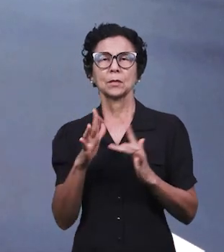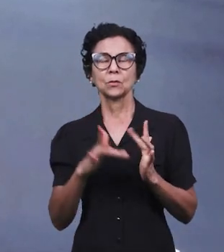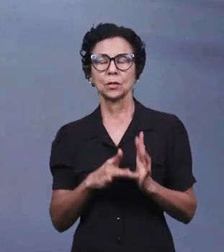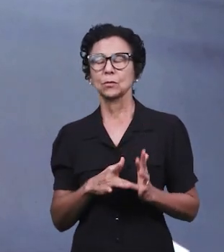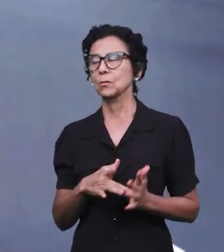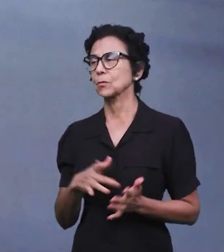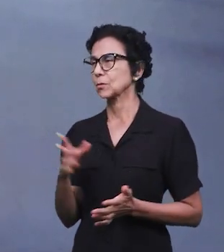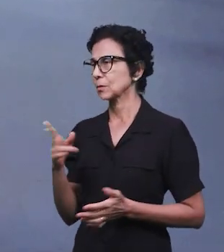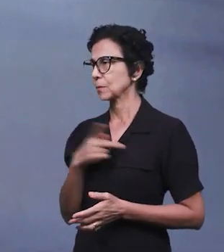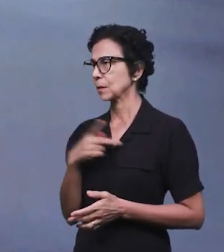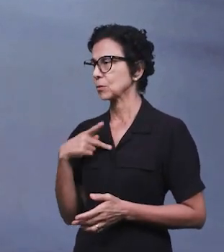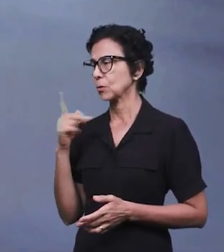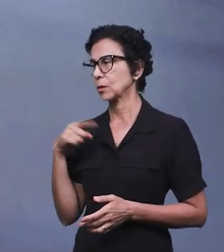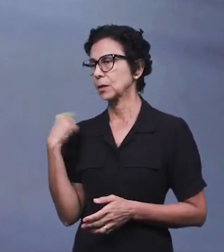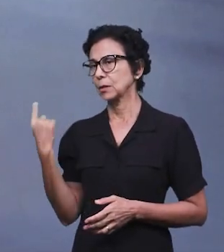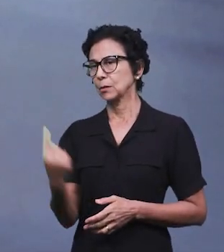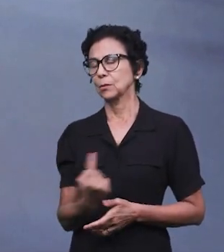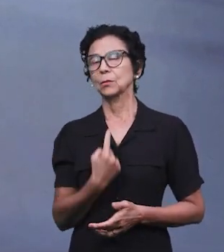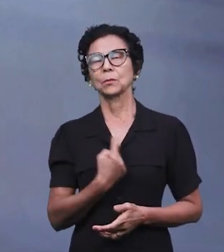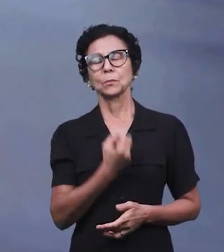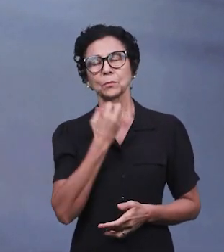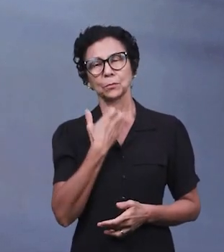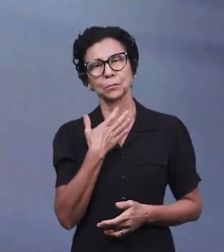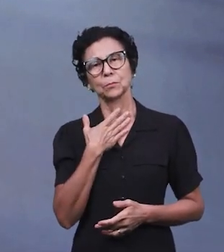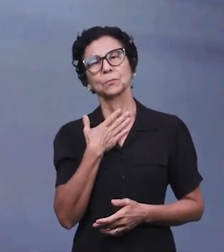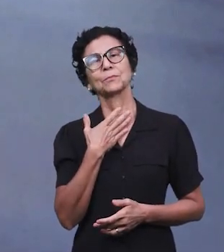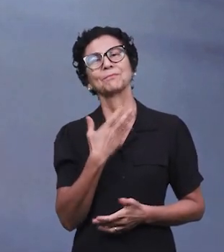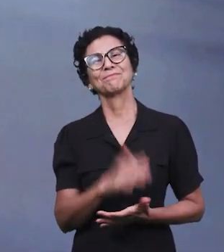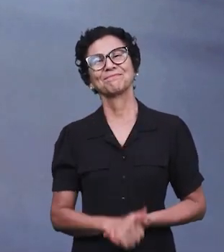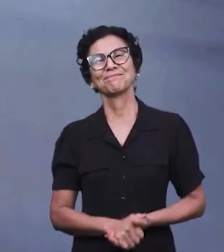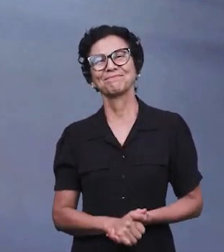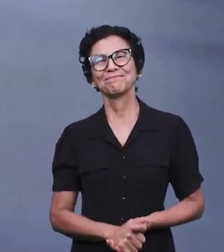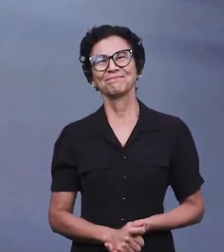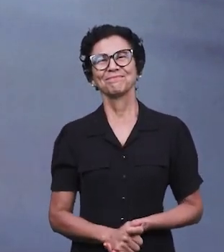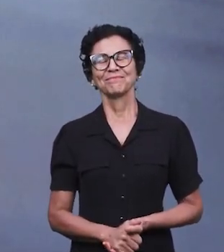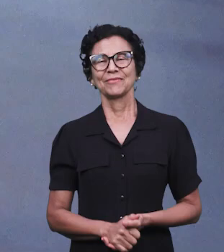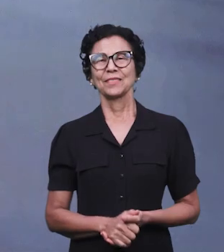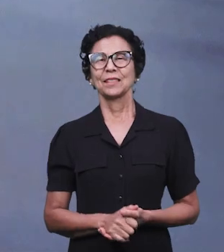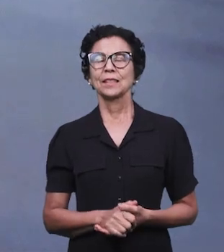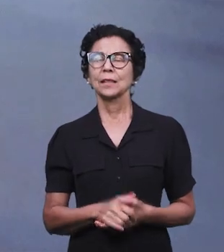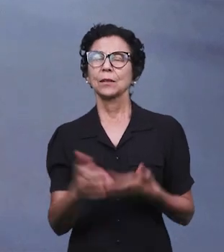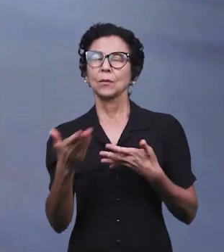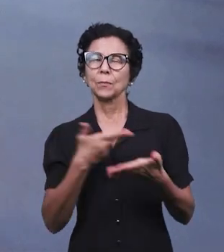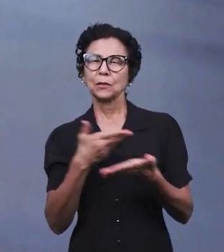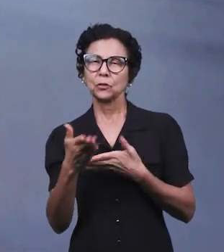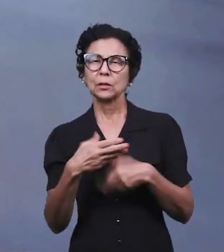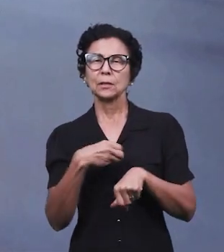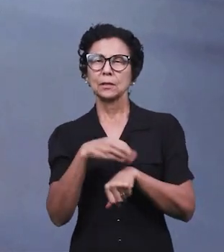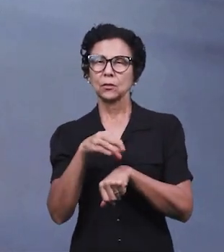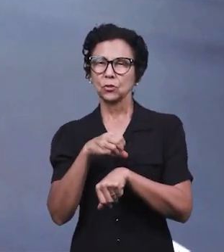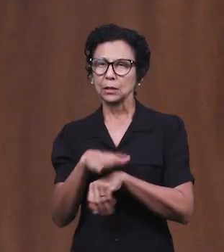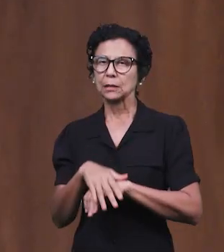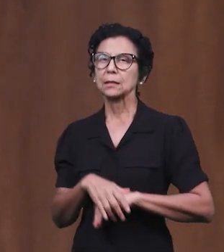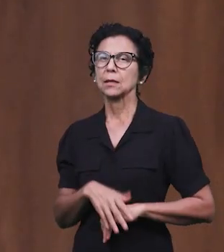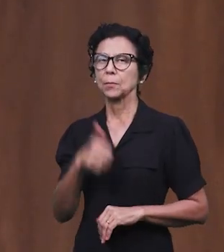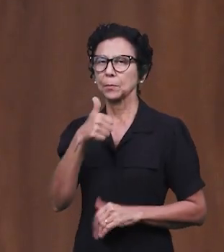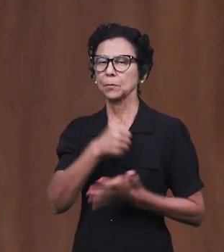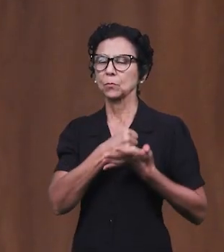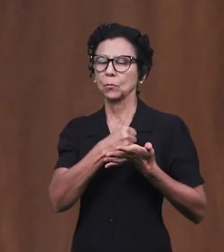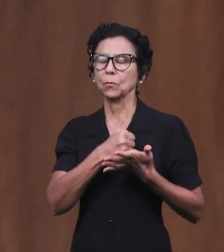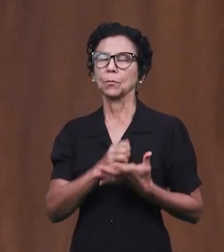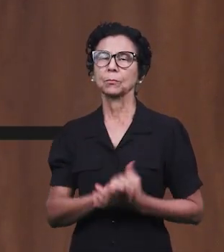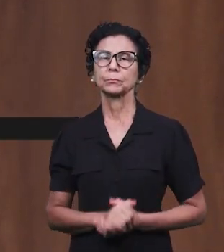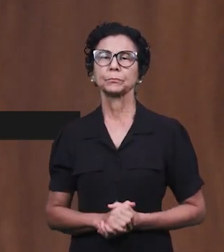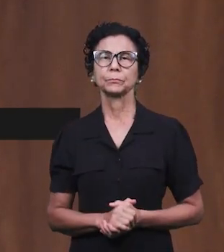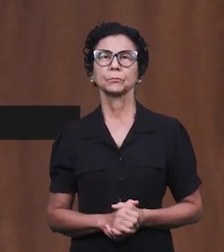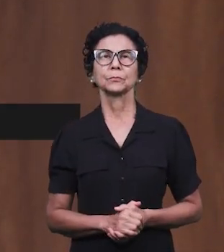prazer estar aqui com os irmãos, compartilhando um pouco desse... Todo mundo precisa saber, né? Um pouco de primeiros socorros. Então é um assunto, até eu